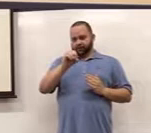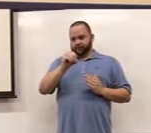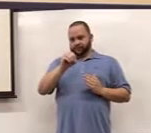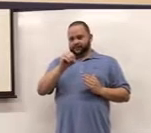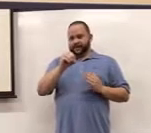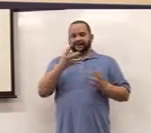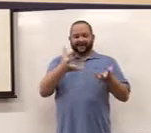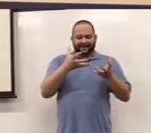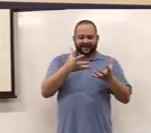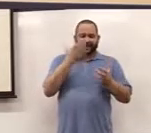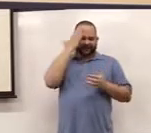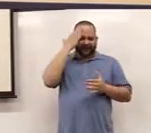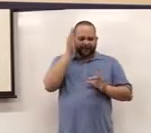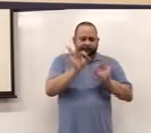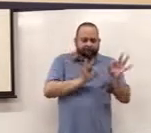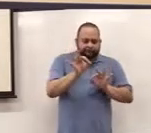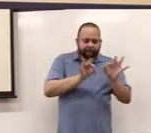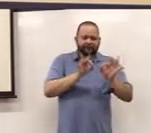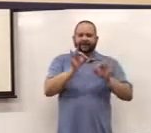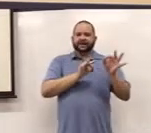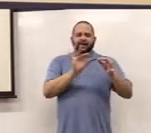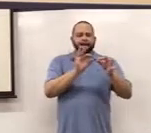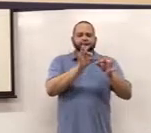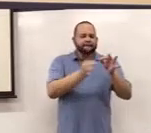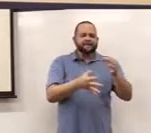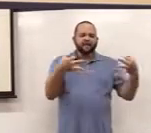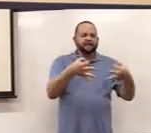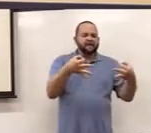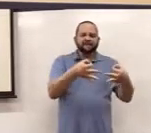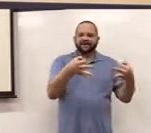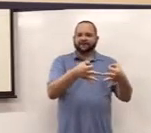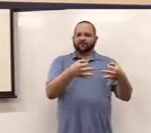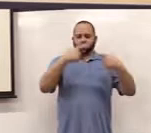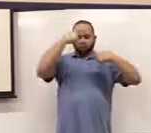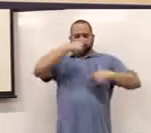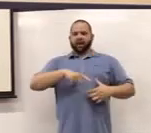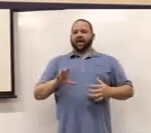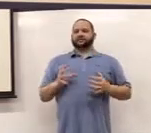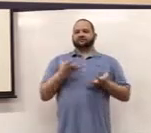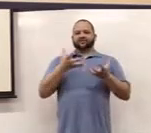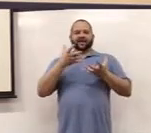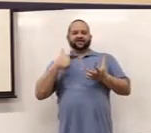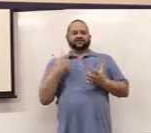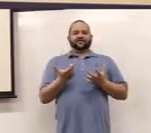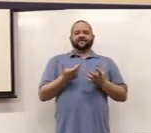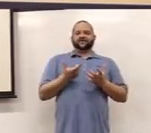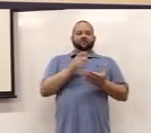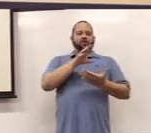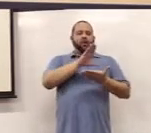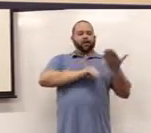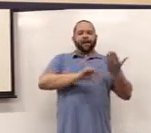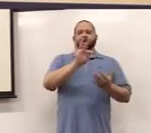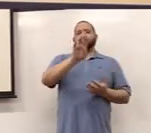da perfeição. Eles se baseiam lá nos gregos e nos romanos, por isso que é o período clássico, eles são clássicos, eles querem saber da tradição. Então eles estão o tempo